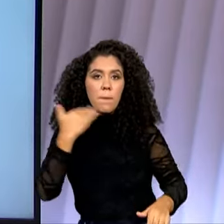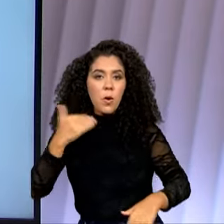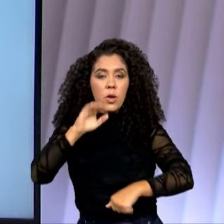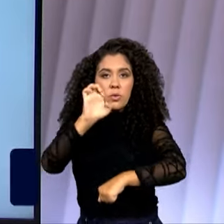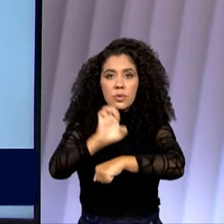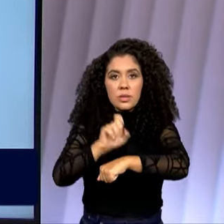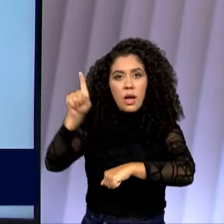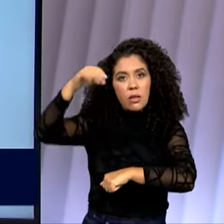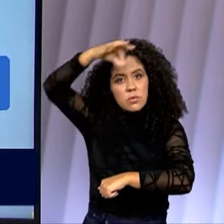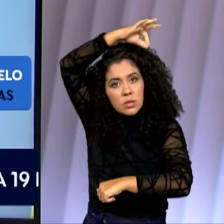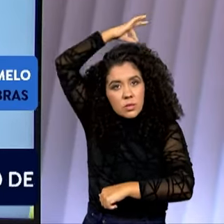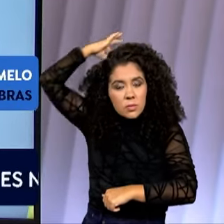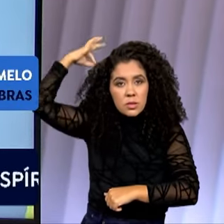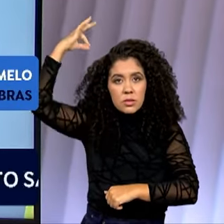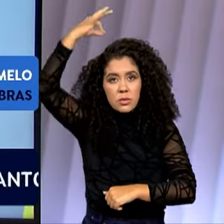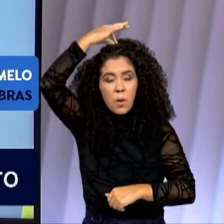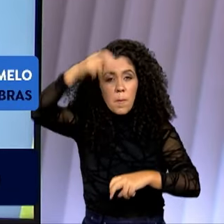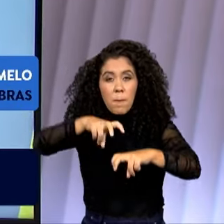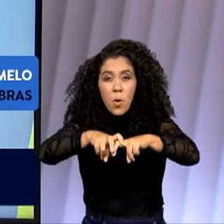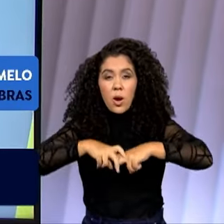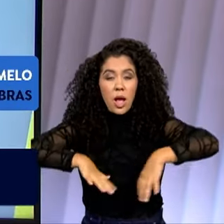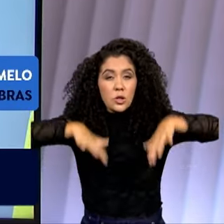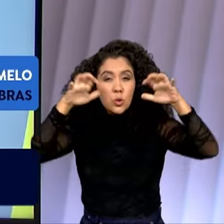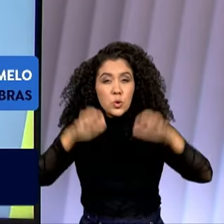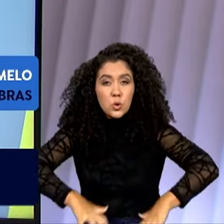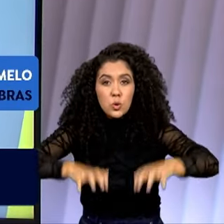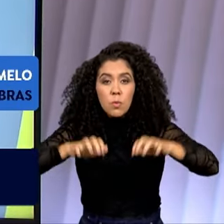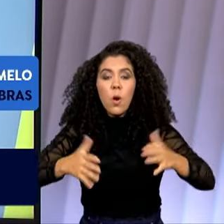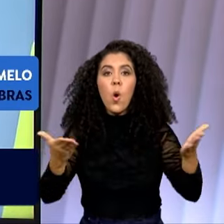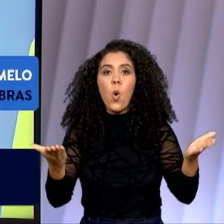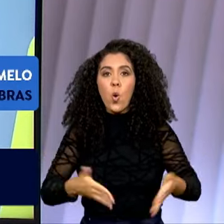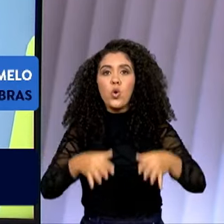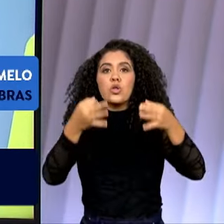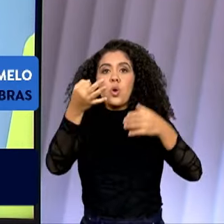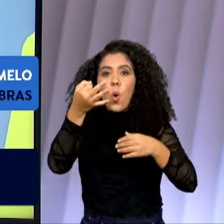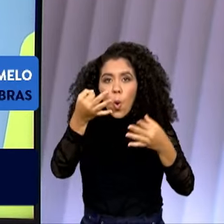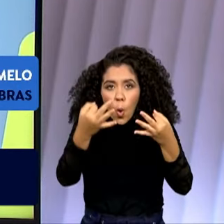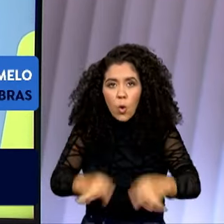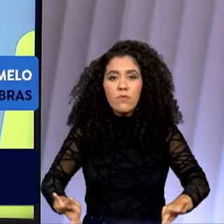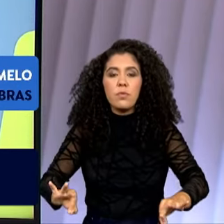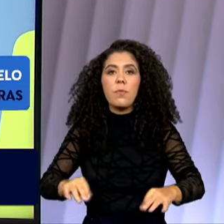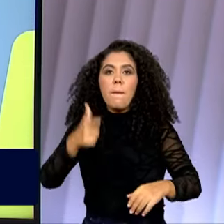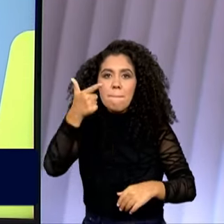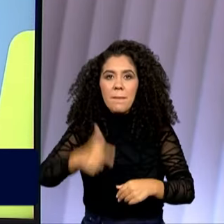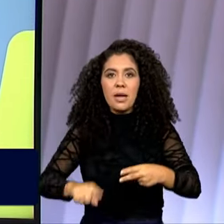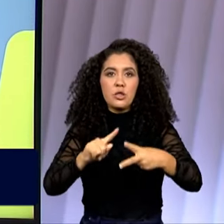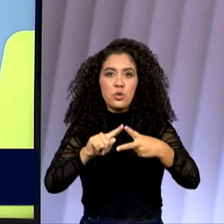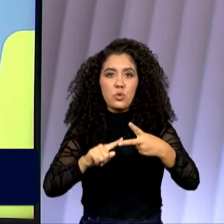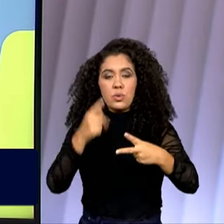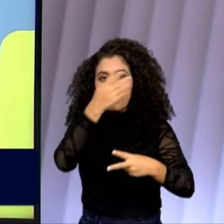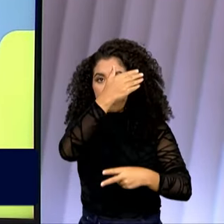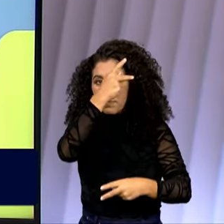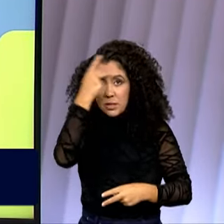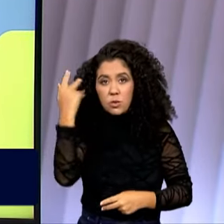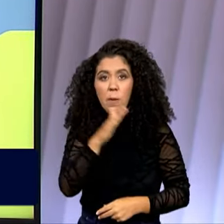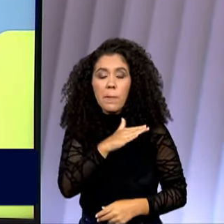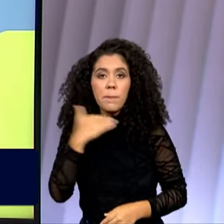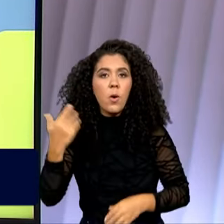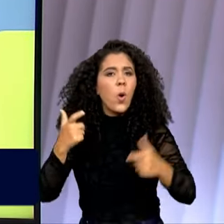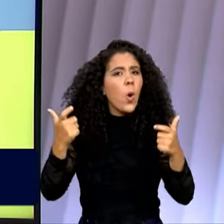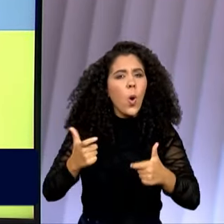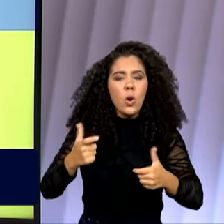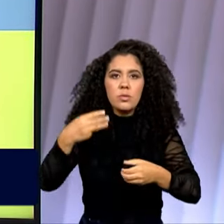às fortes chuvas. Hoje foram confirmados mais 2 óbitos no município de Mimoso do Sul. Pelo menos outras